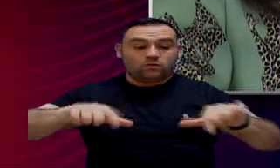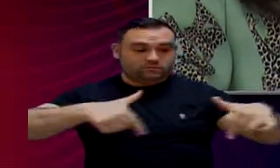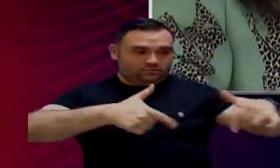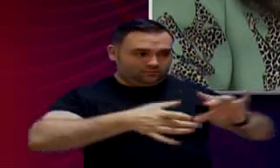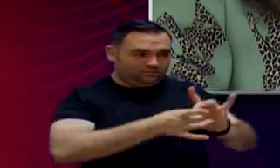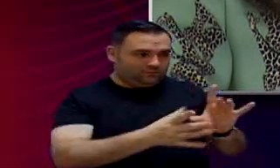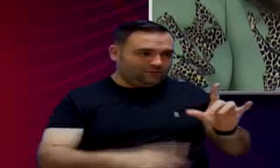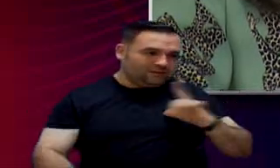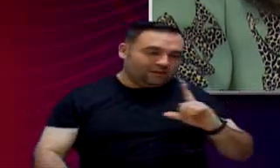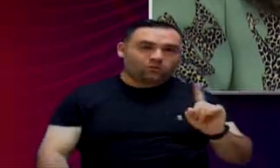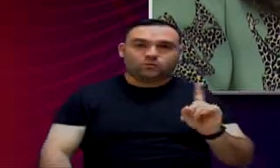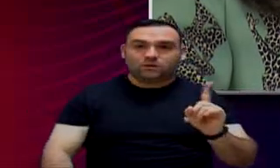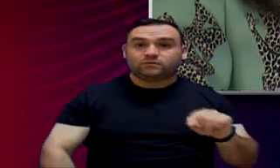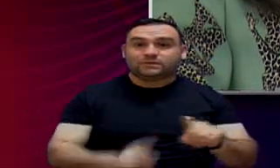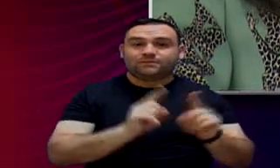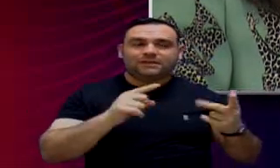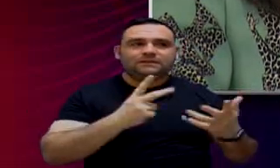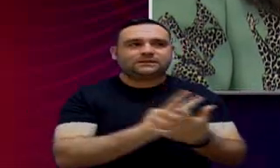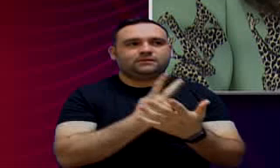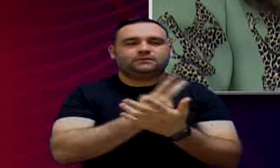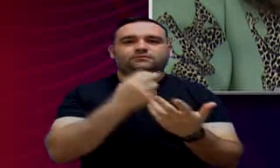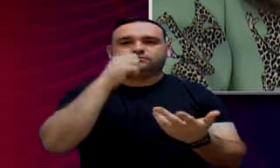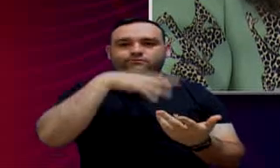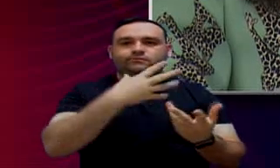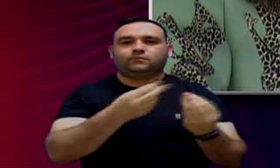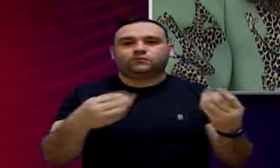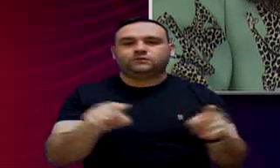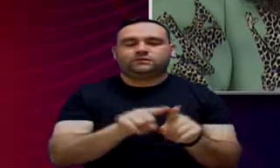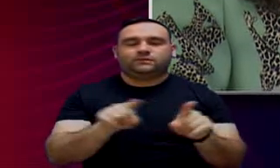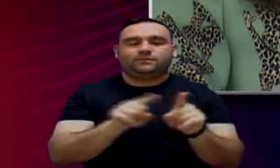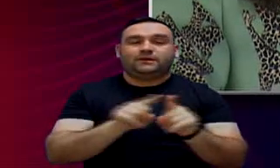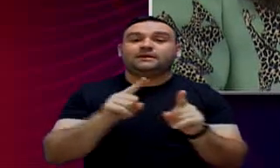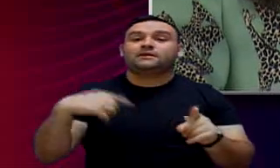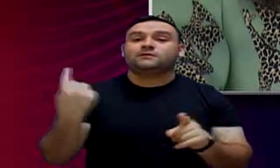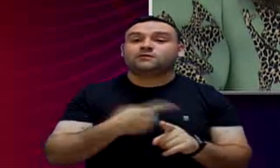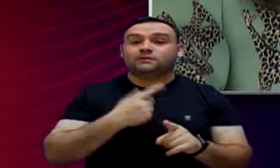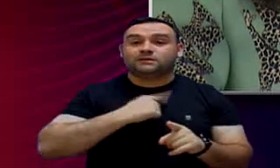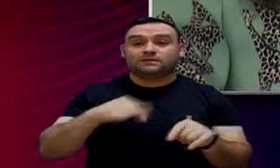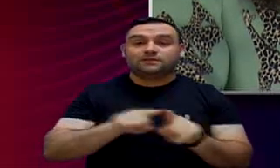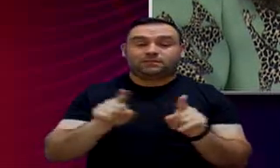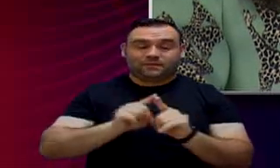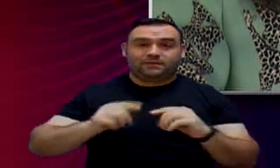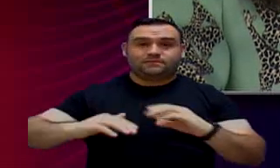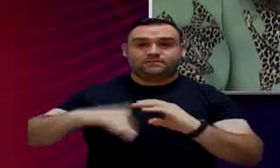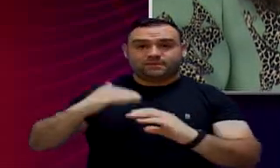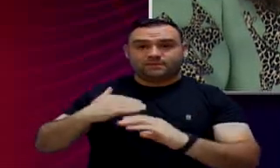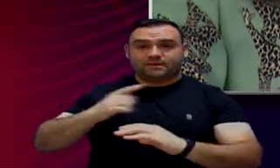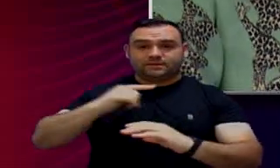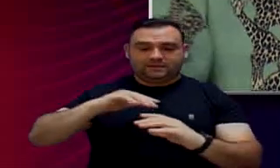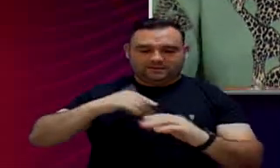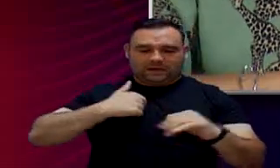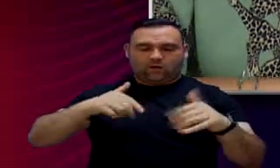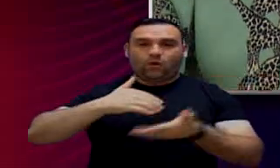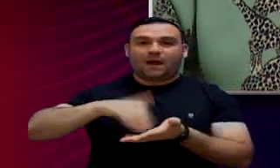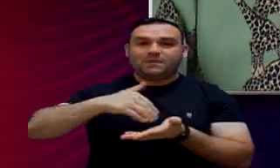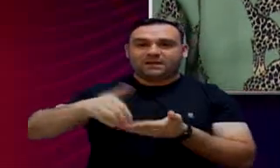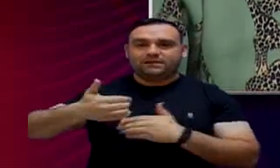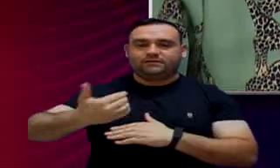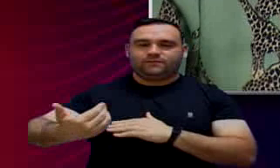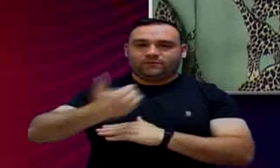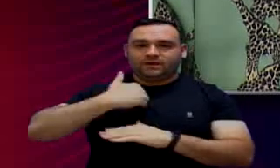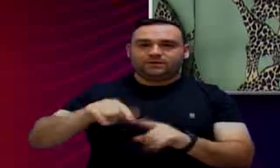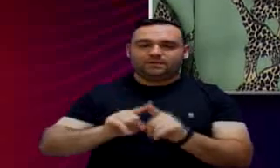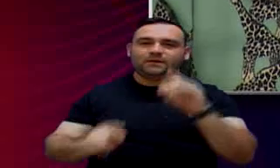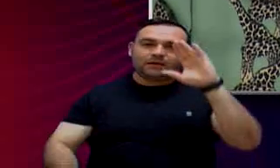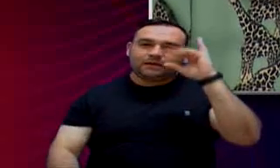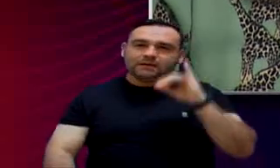liberado ou não então tem várias irregularidades na cidade muito inclusive a gente tem recebido no gabinete acho que